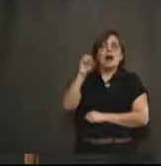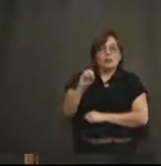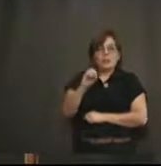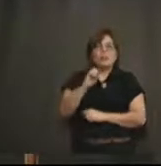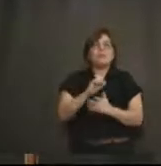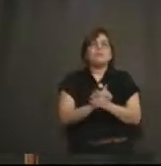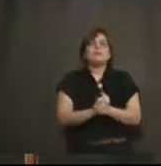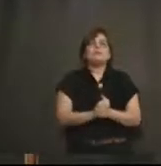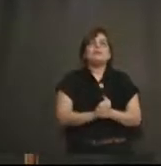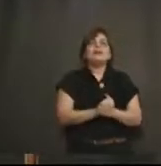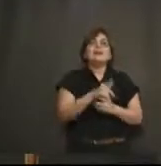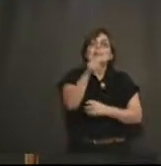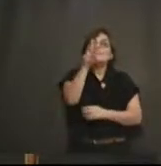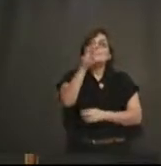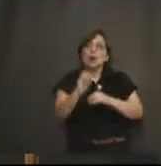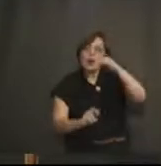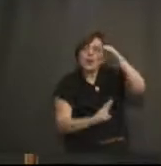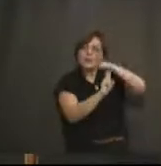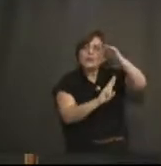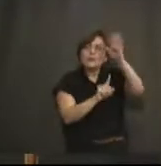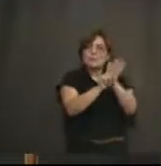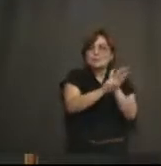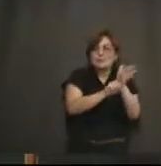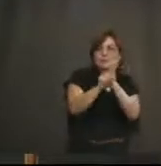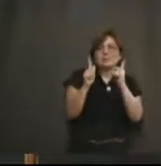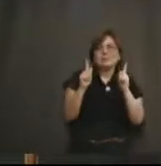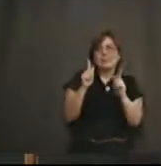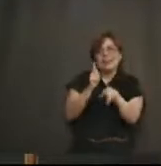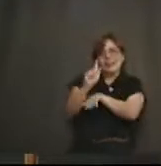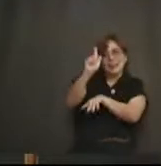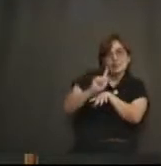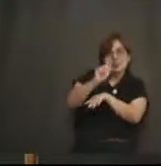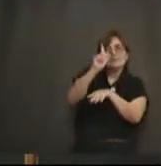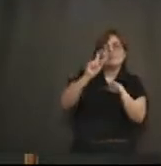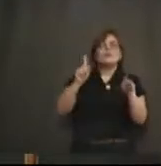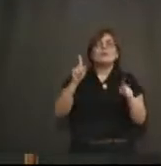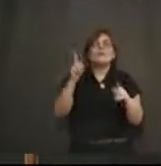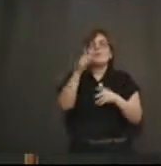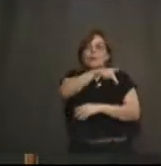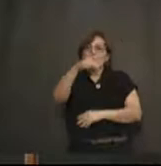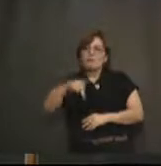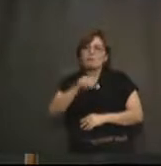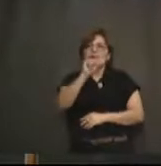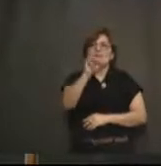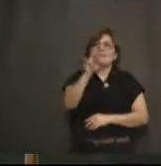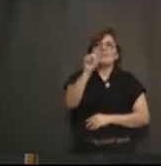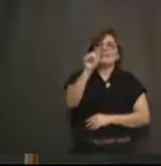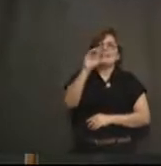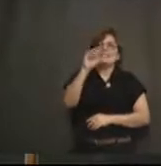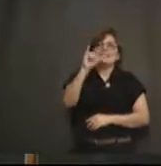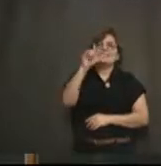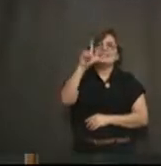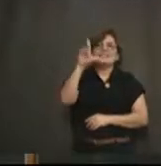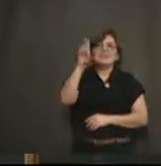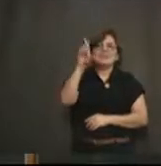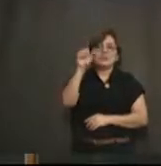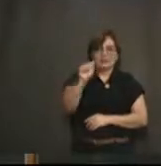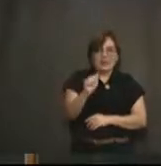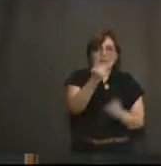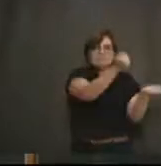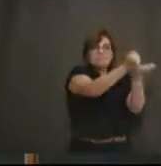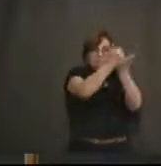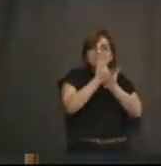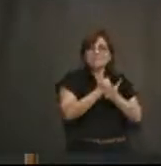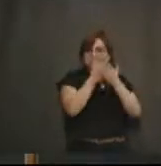à Pró-Reitoria de Pesquisa e Pós-Graduação, na pessoa da senhora Pró-Reitora, professora Iracilda da Cunha Sampaio, que nos brinda com